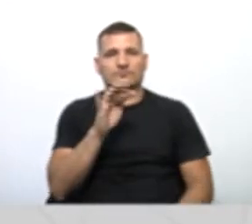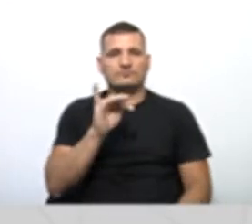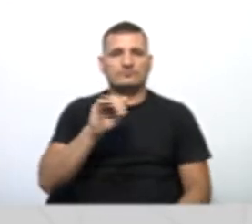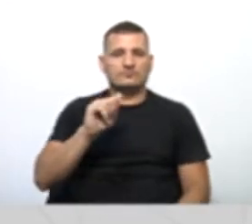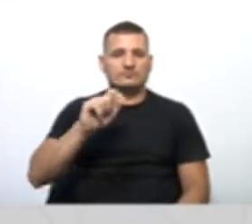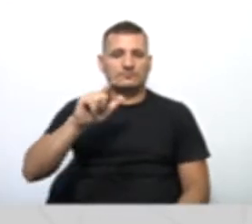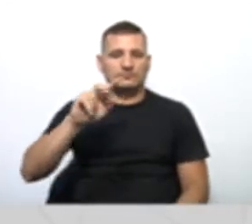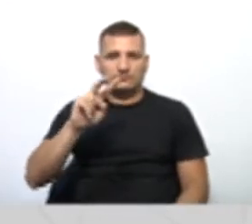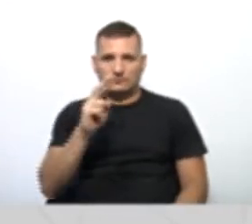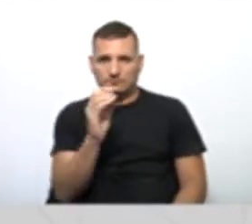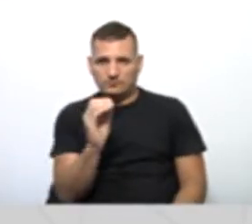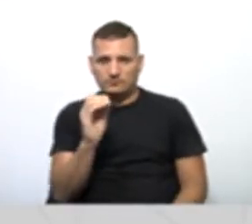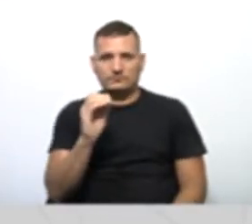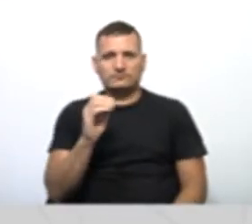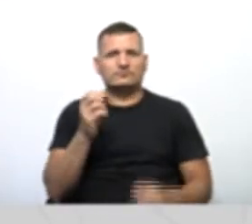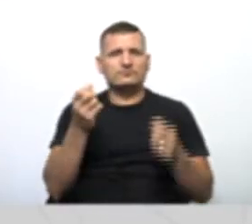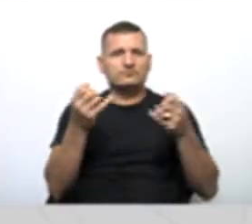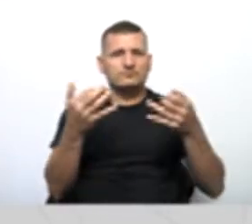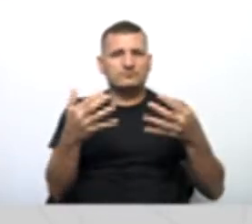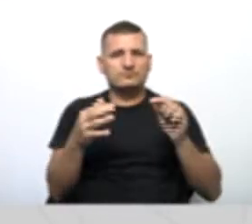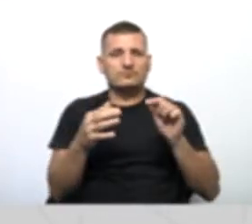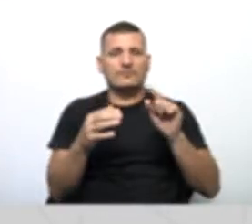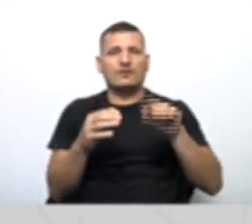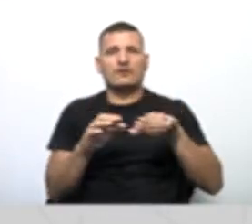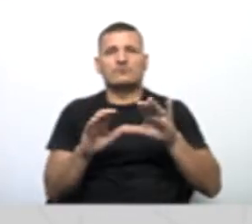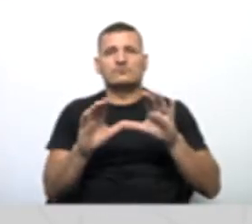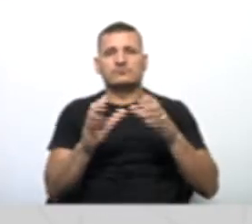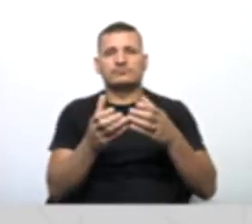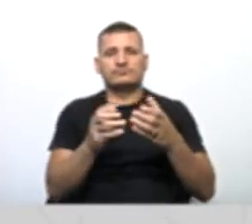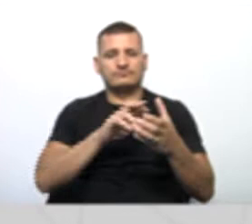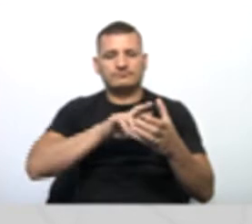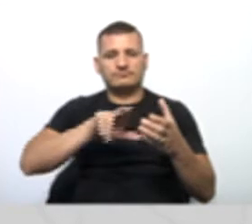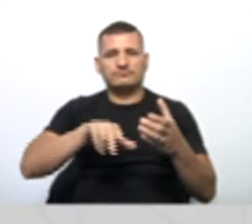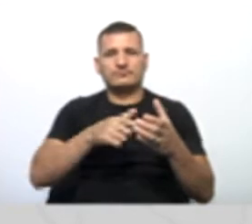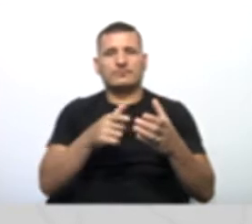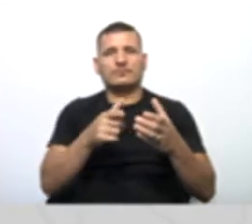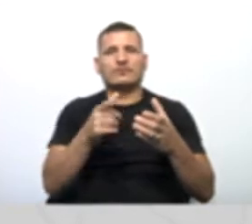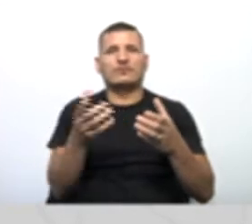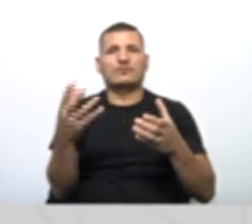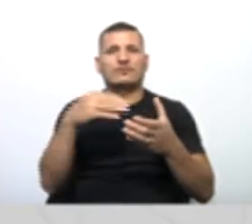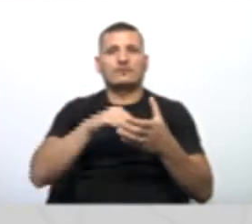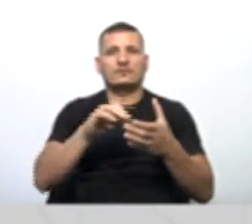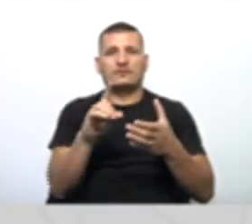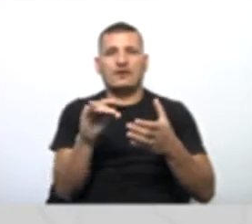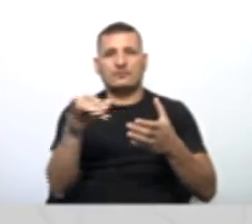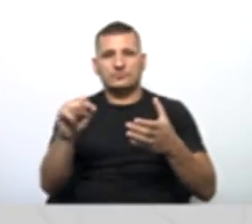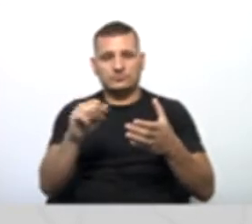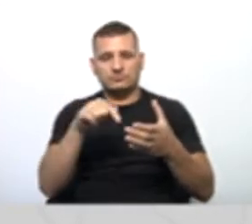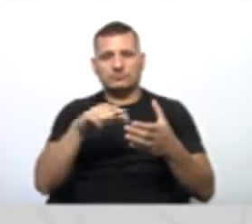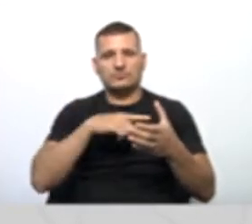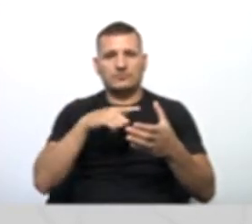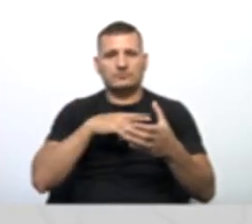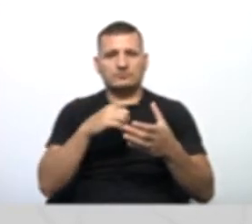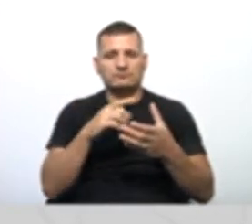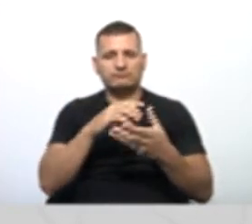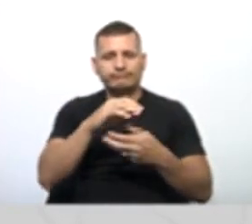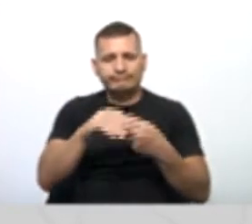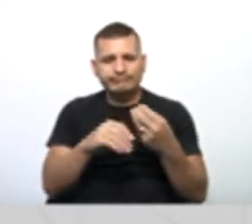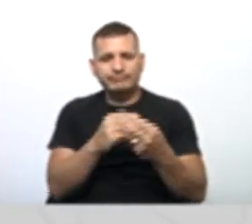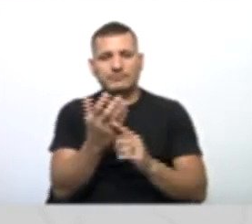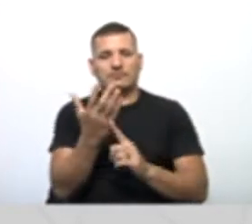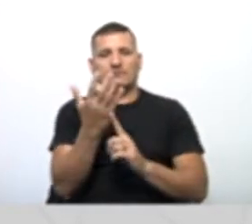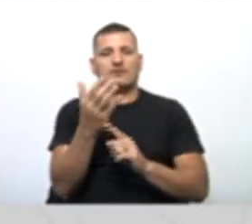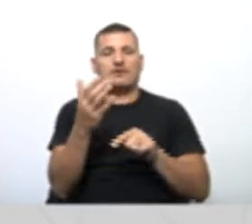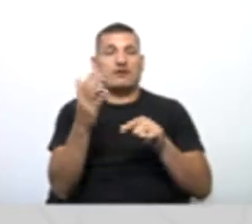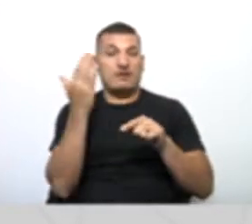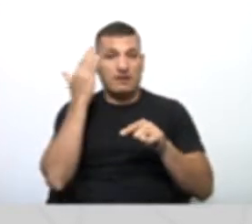conjunto de dados, okay, processados que se tornam compreensíveis. Nós já falamos, né,